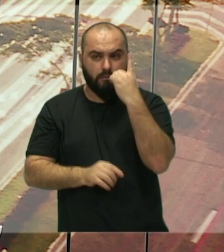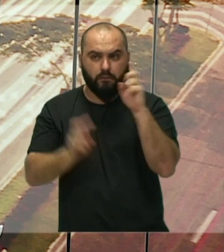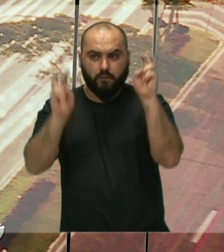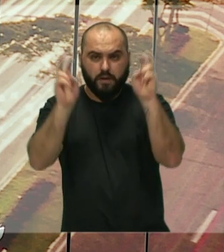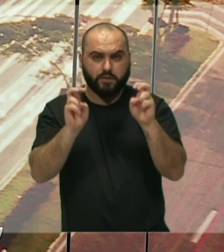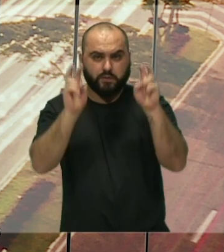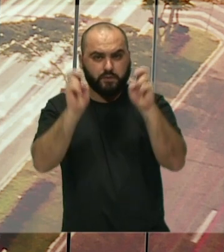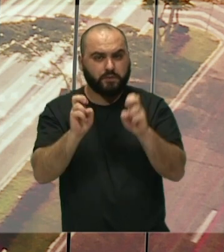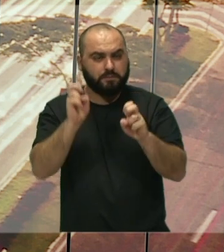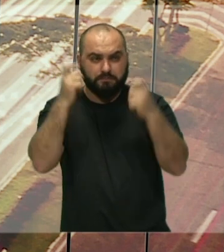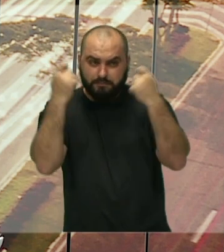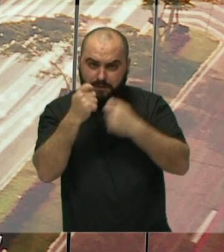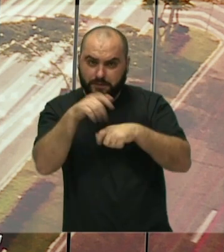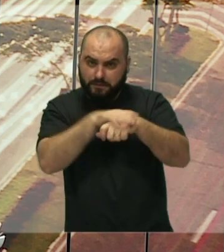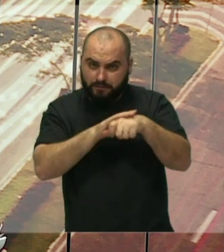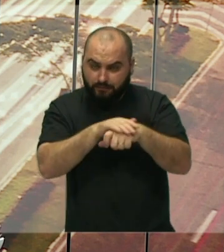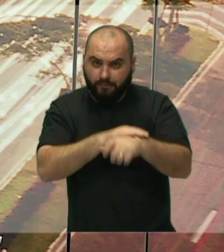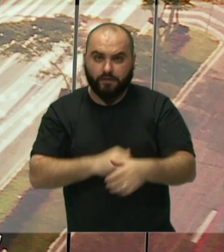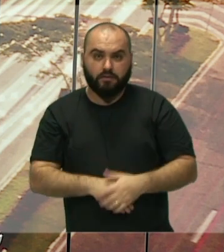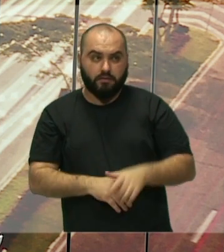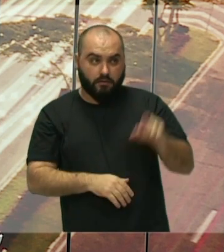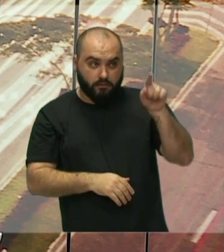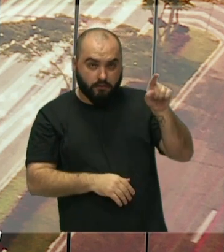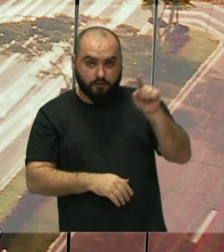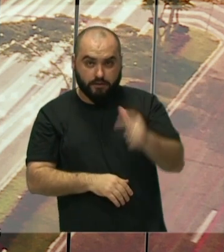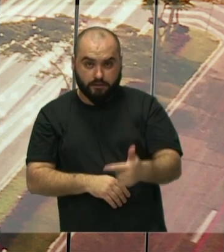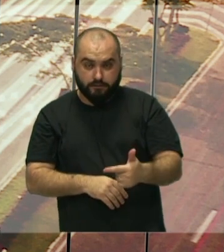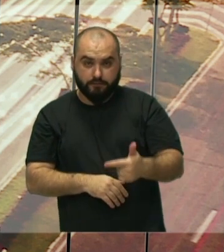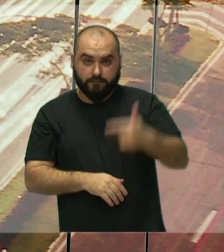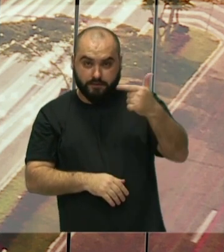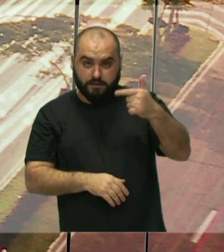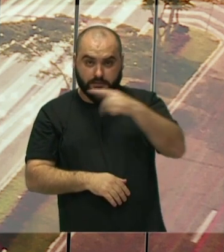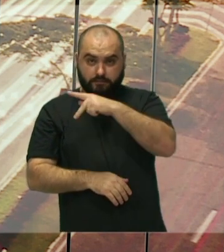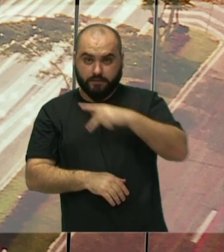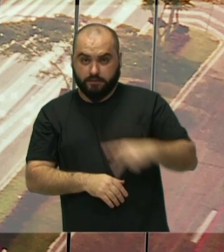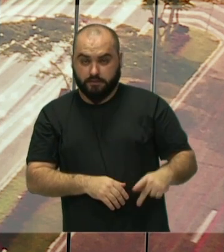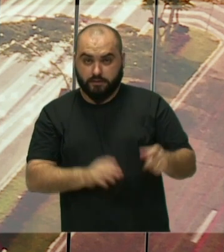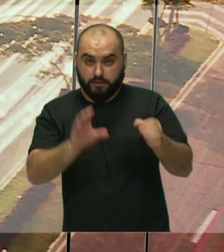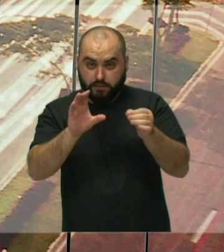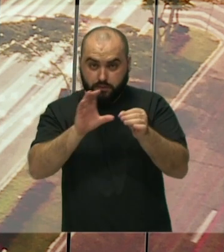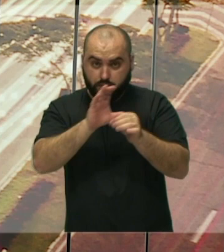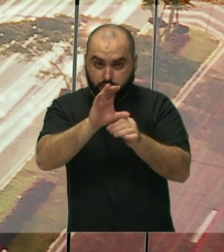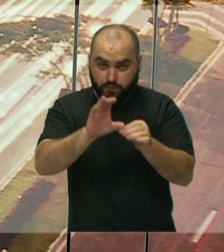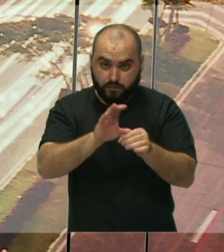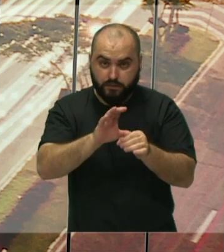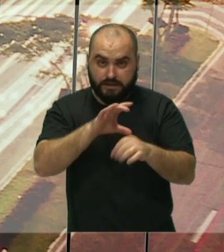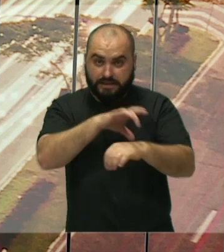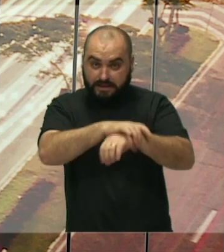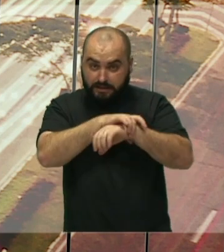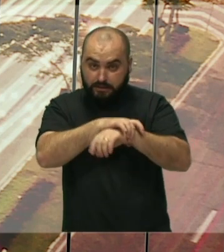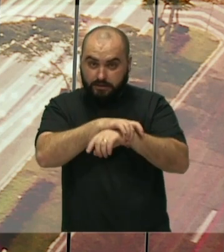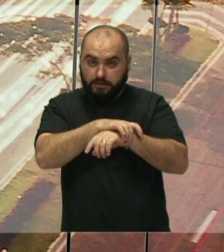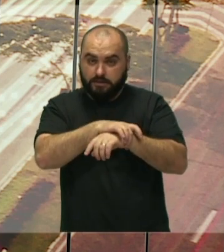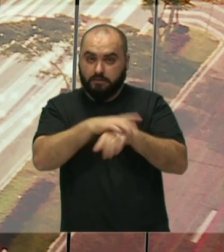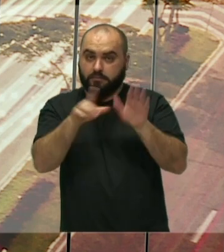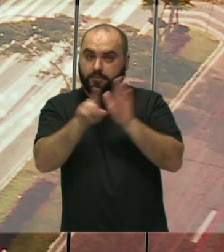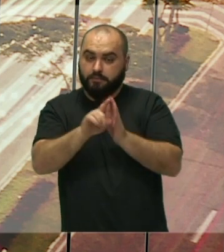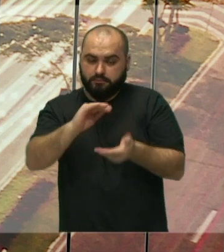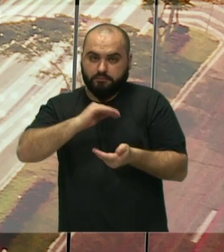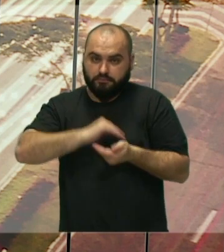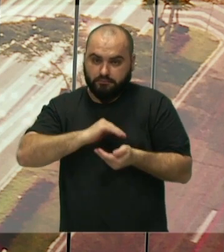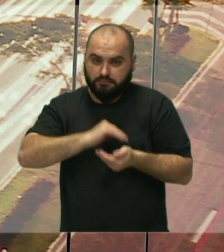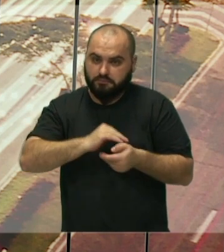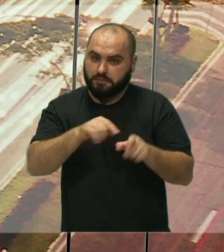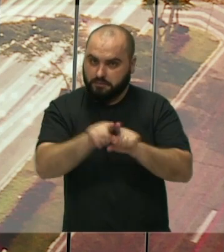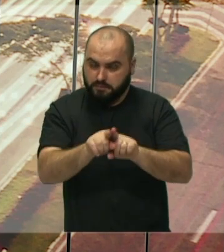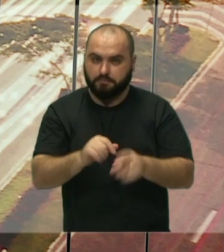senhor, que o senhor é o vice-presidente da Câmara, da Comissão da Câmara de Segurança Pública e Defesa Civil. O